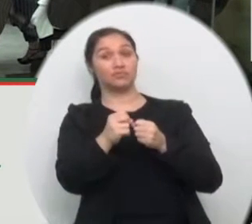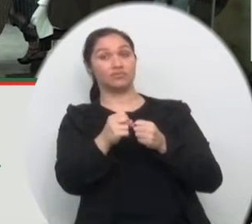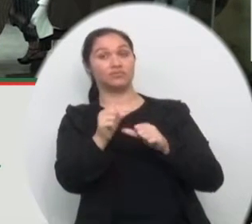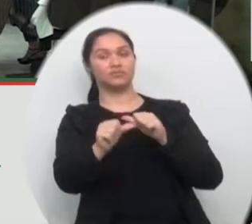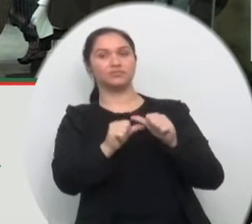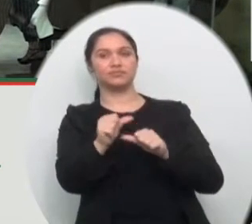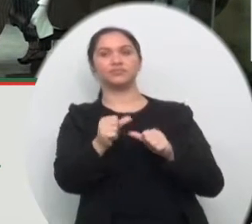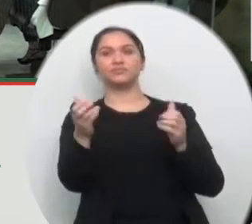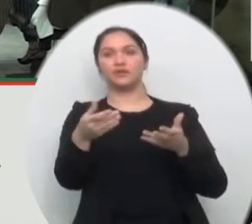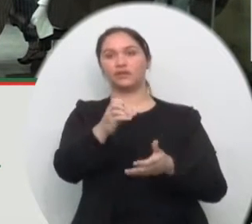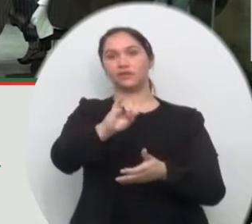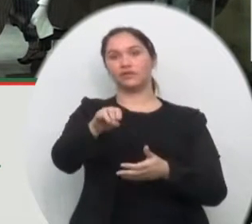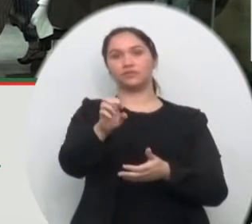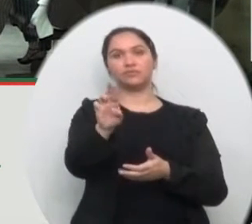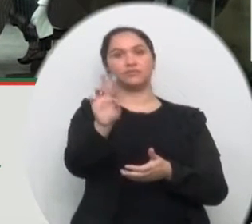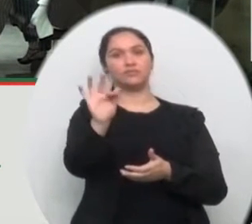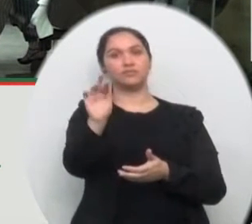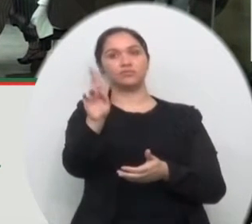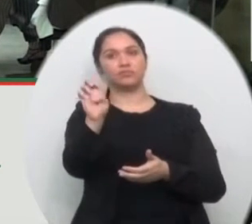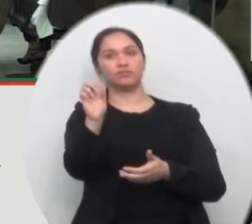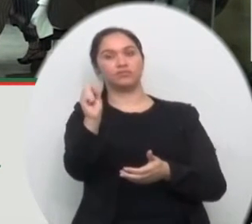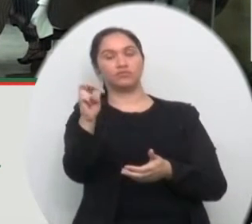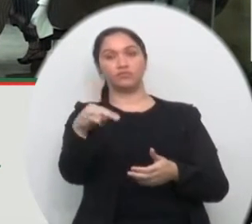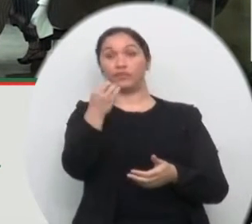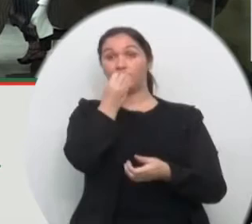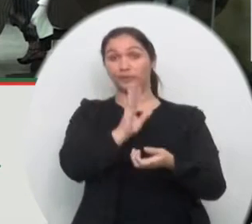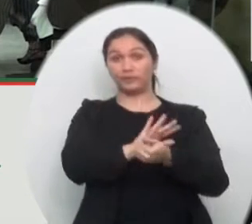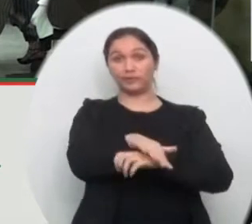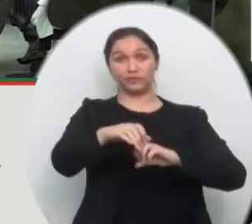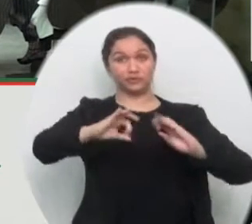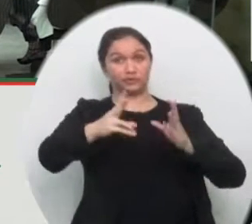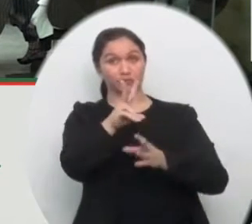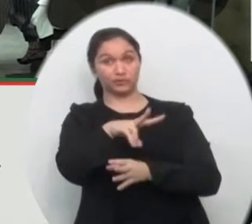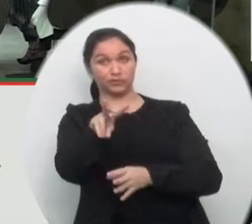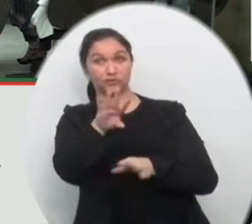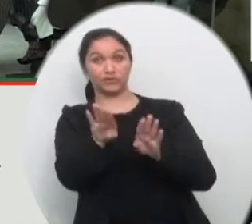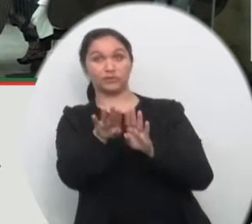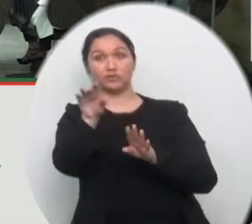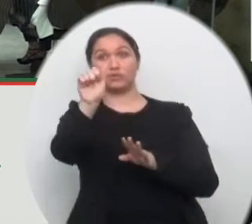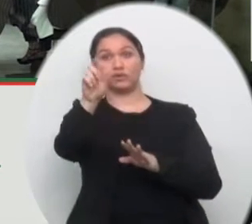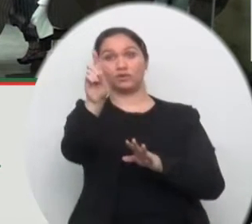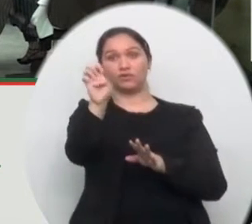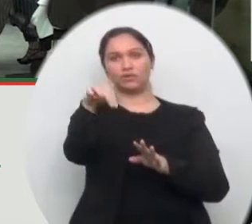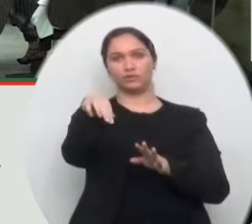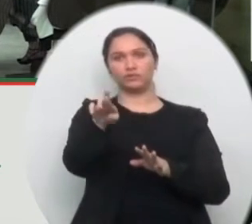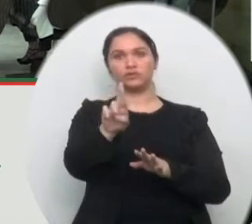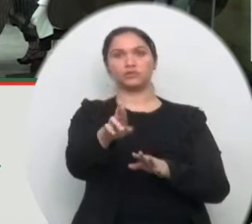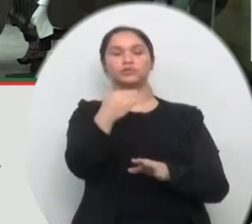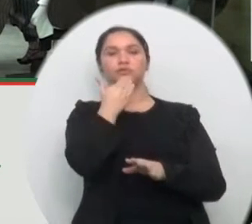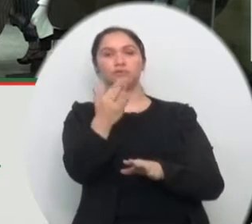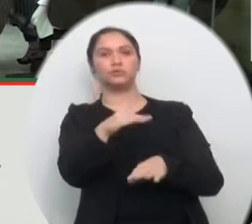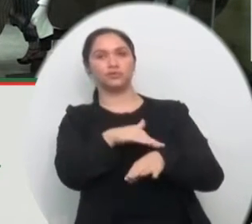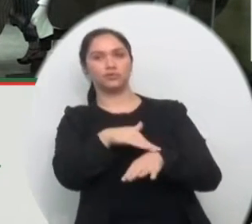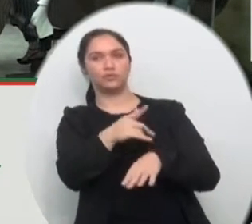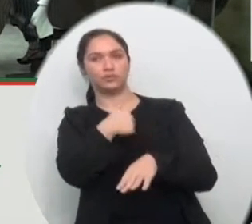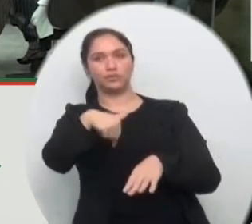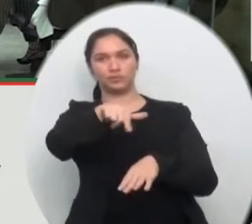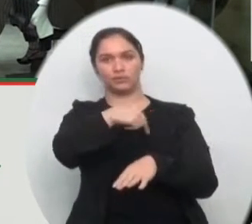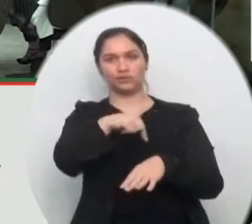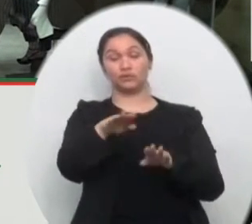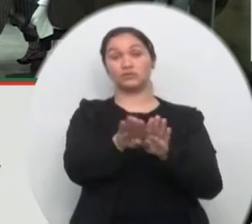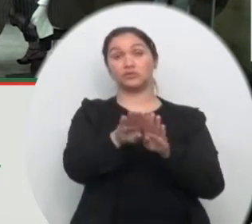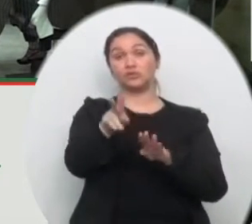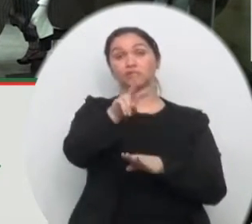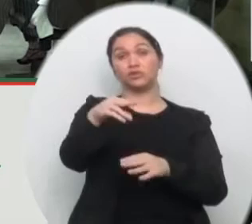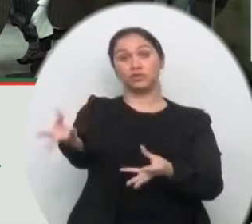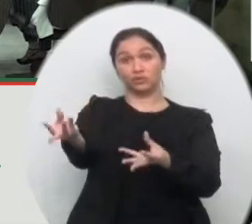Boa noite a todos. O Ademir, que propôs isso, aos vereadores que liberaram esse espaço para a